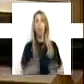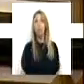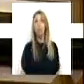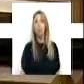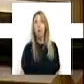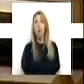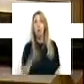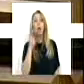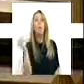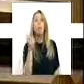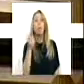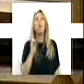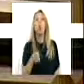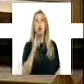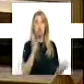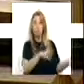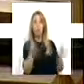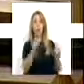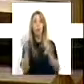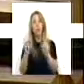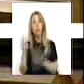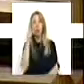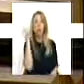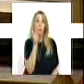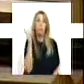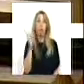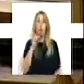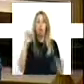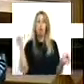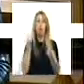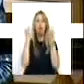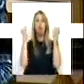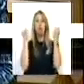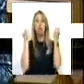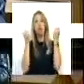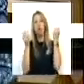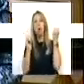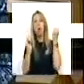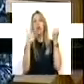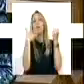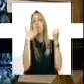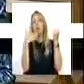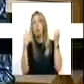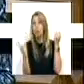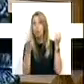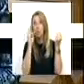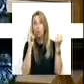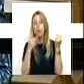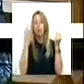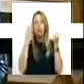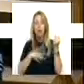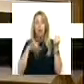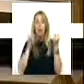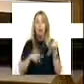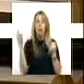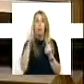que procuram, na verdade, uma alternativa de vida e uma sobrevivência que não é coisa menor. Também queria deixar aqui uma terceira